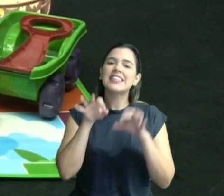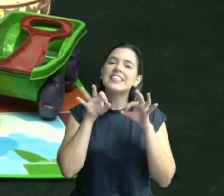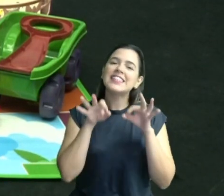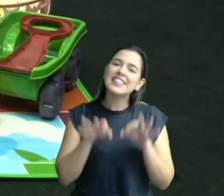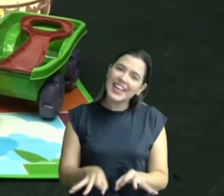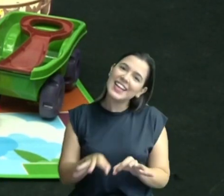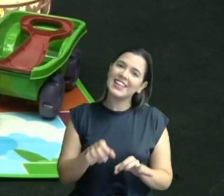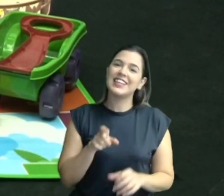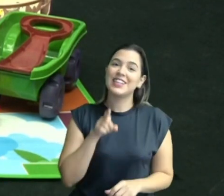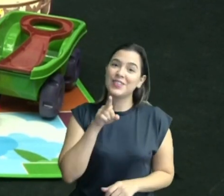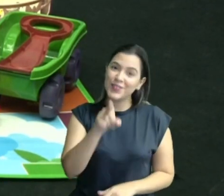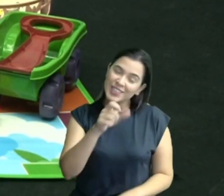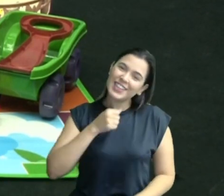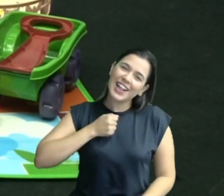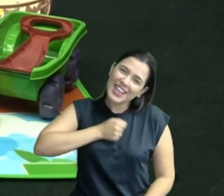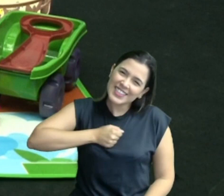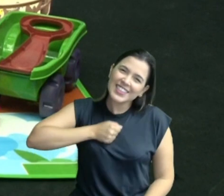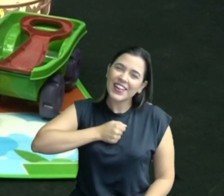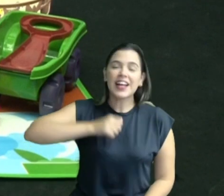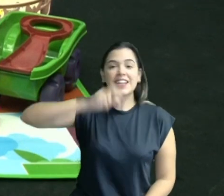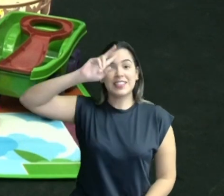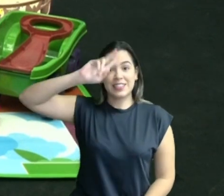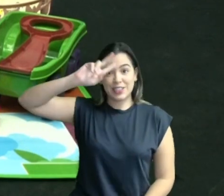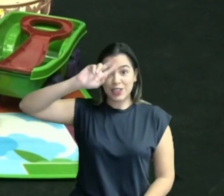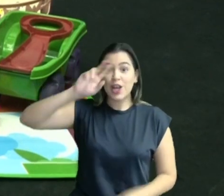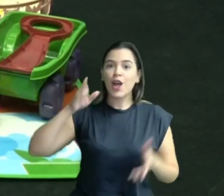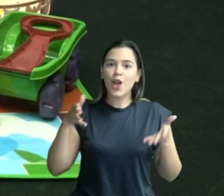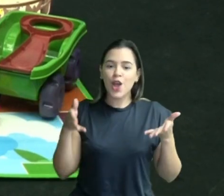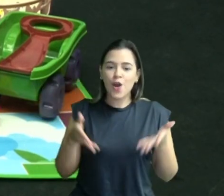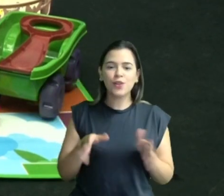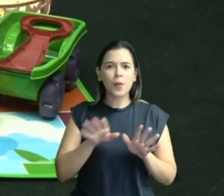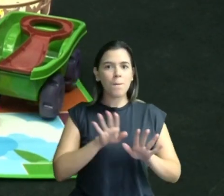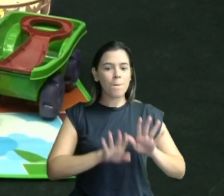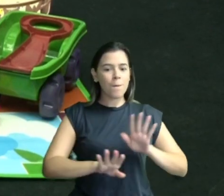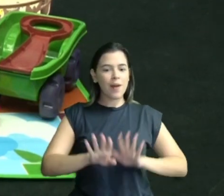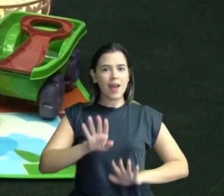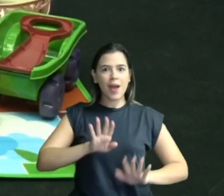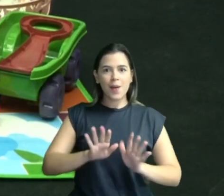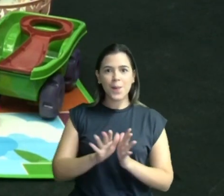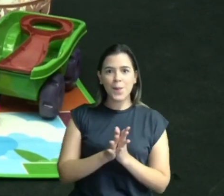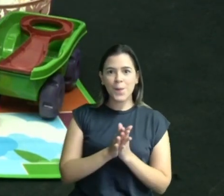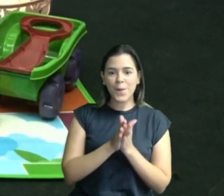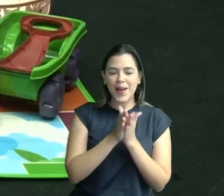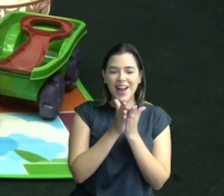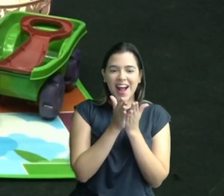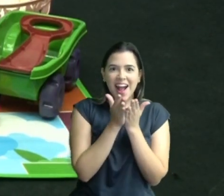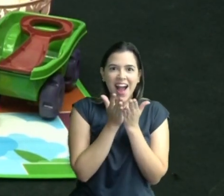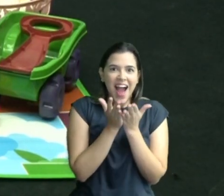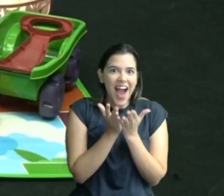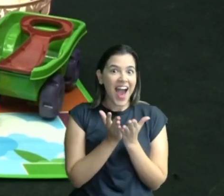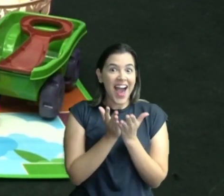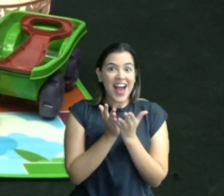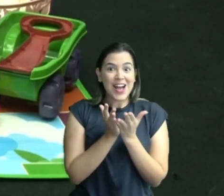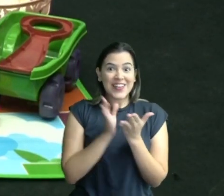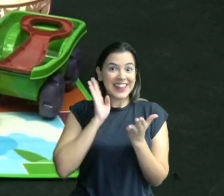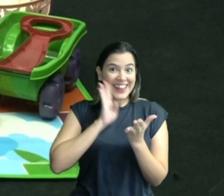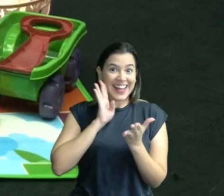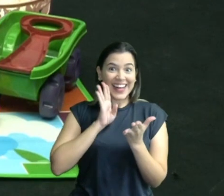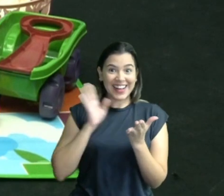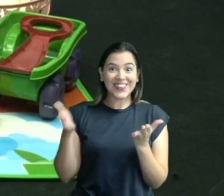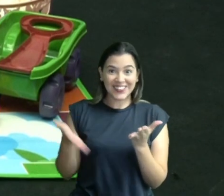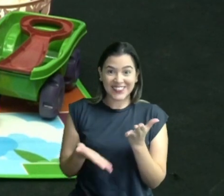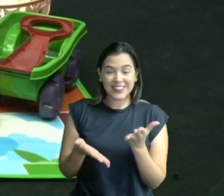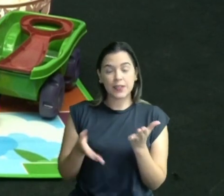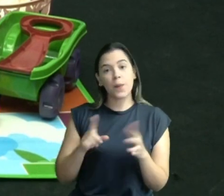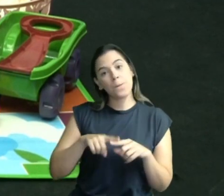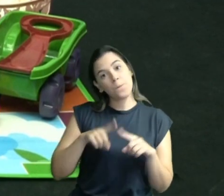certeza que você está com saudade das nossas histórias e hoje eu preparei um livro bem divertido para gente hoje